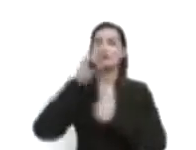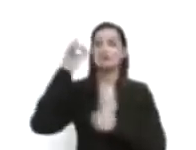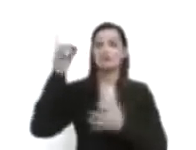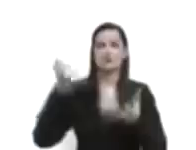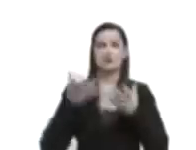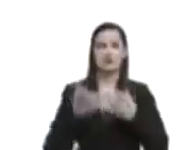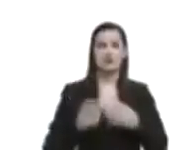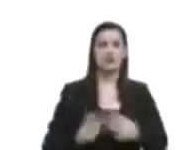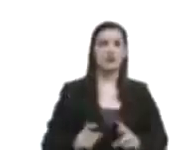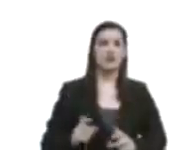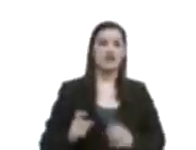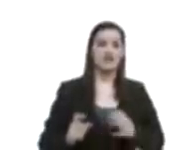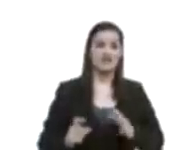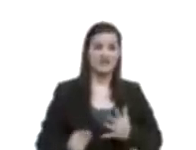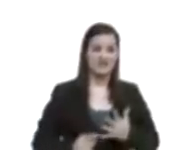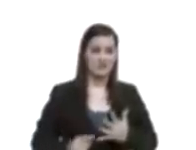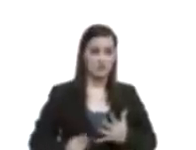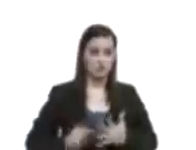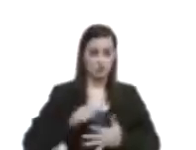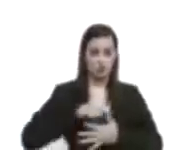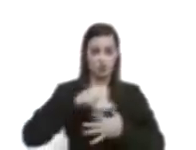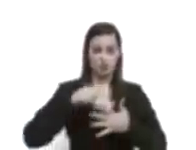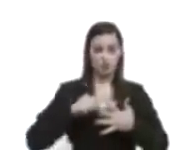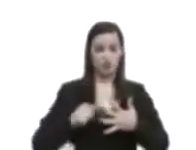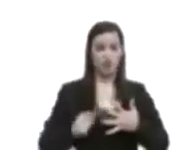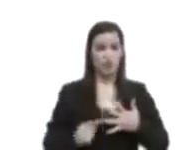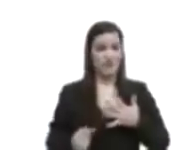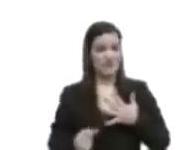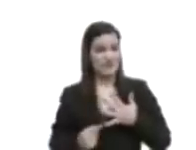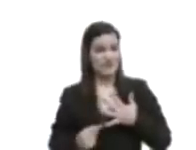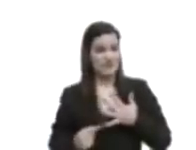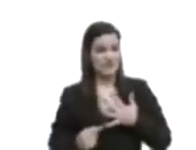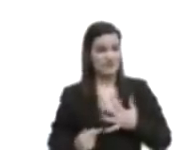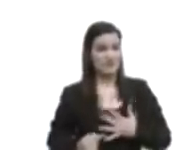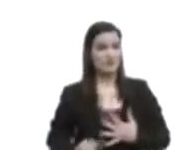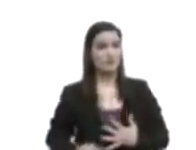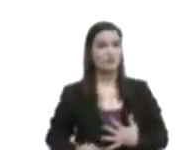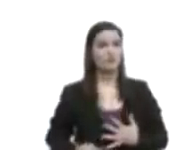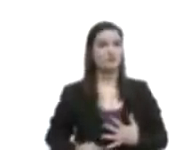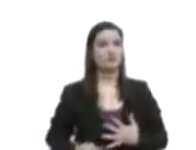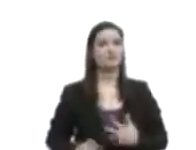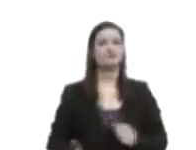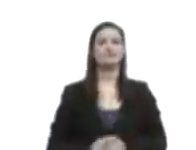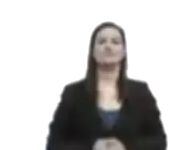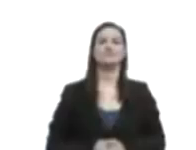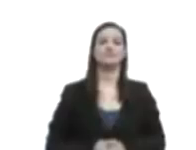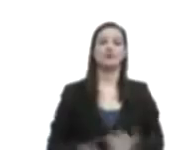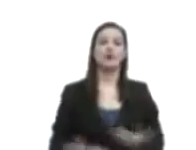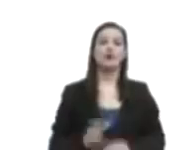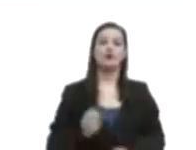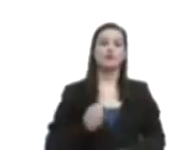Está terminando, não olhe no relógio. Cada vez que você olhar, eu vou acrescentar 15 minutos na mensagem.